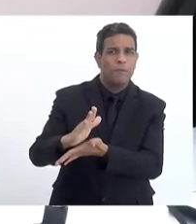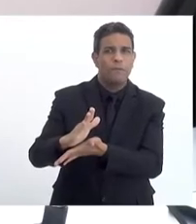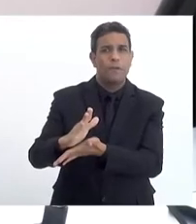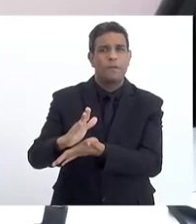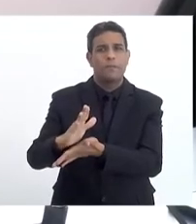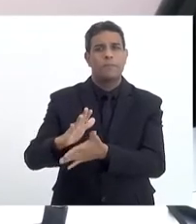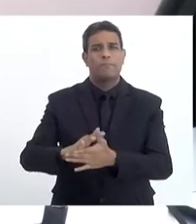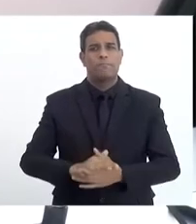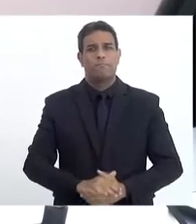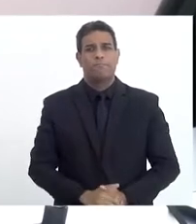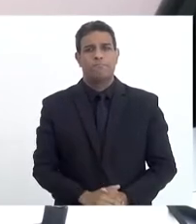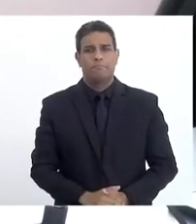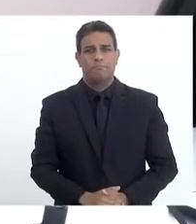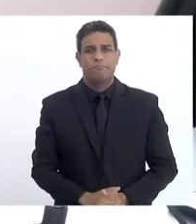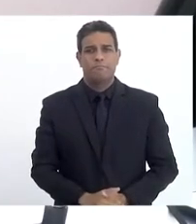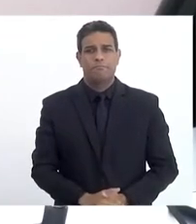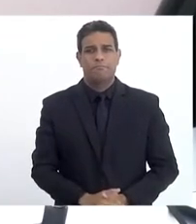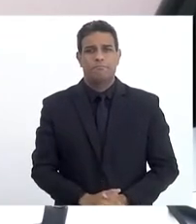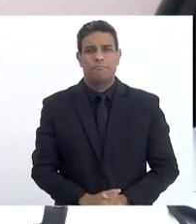por favor.